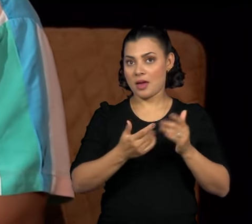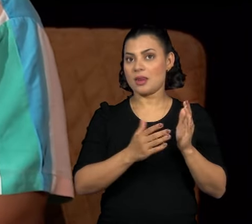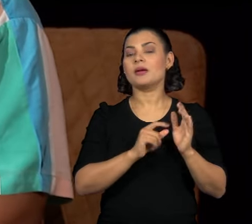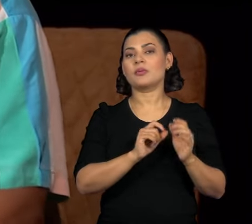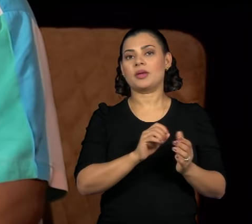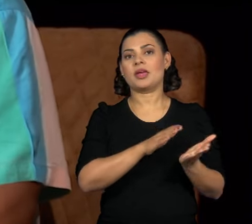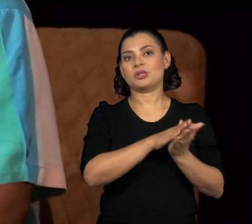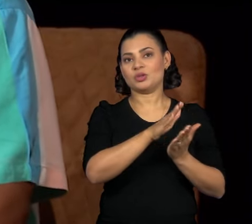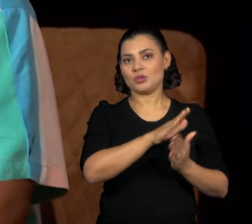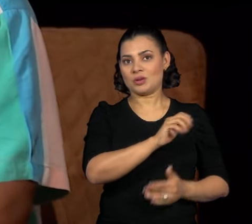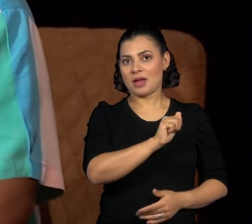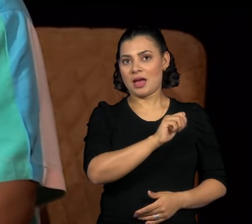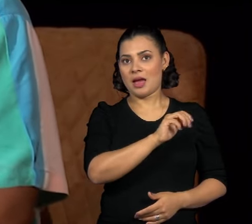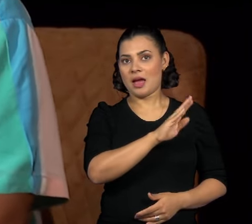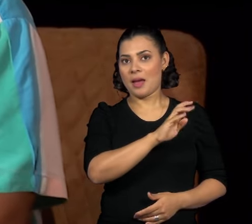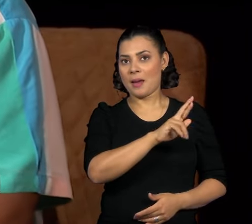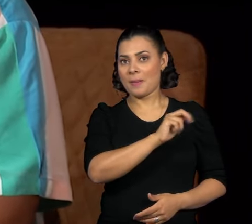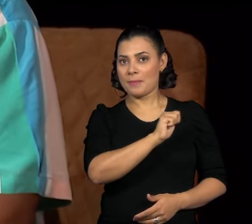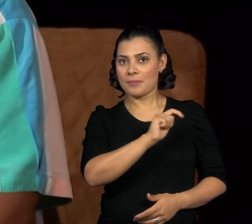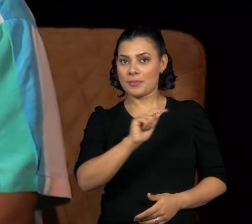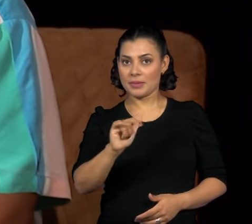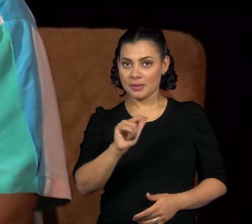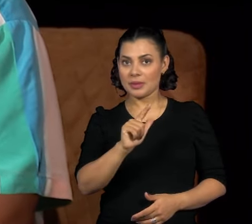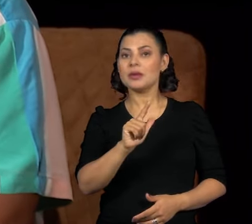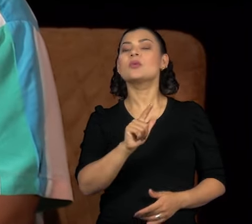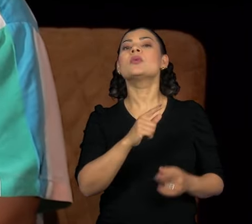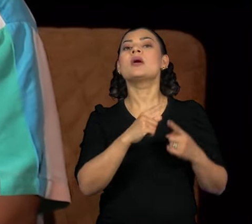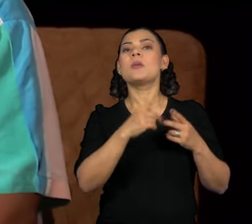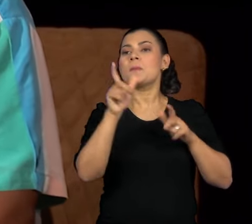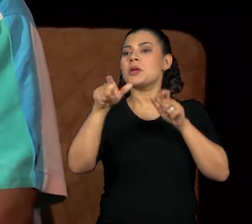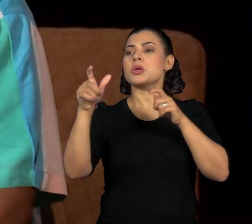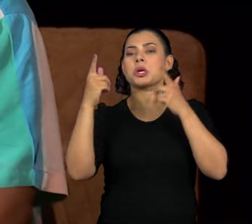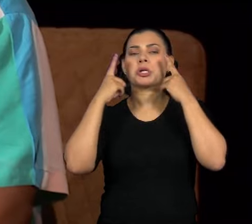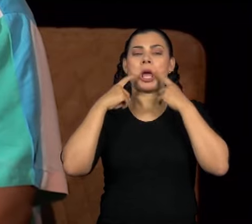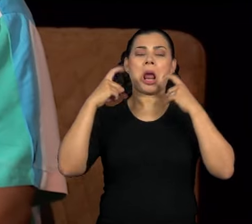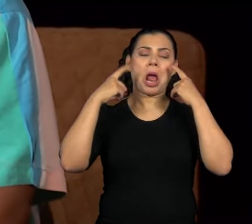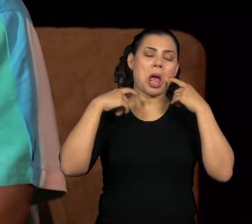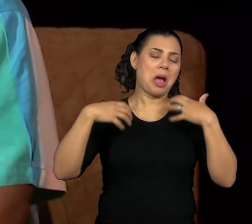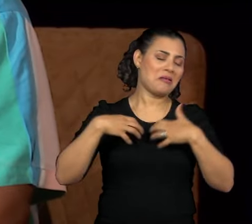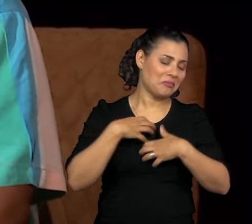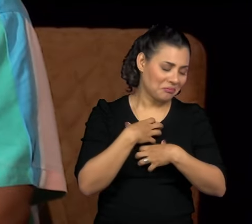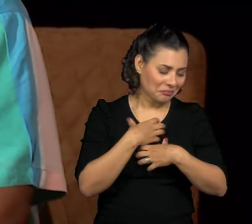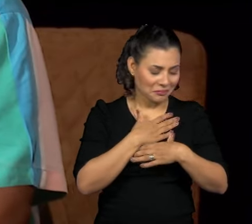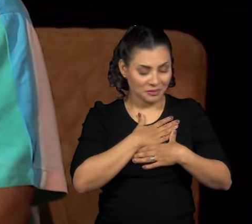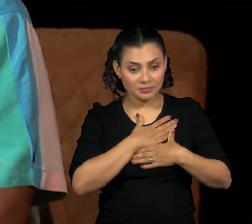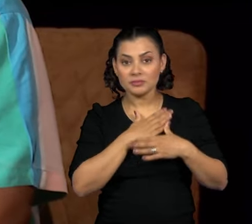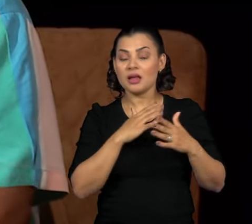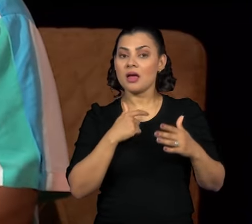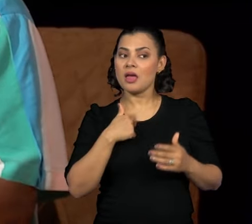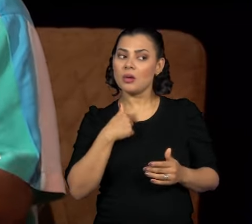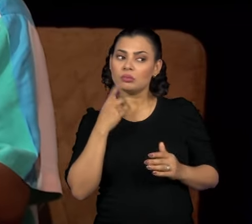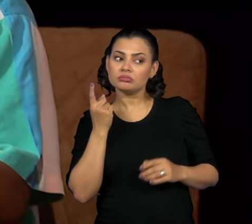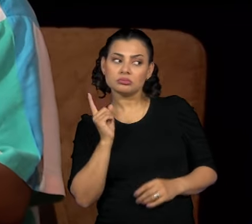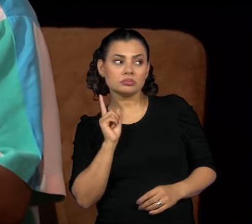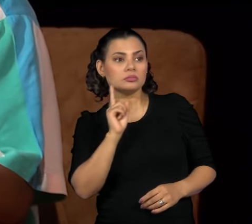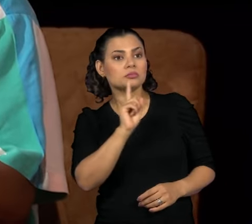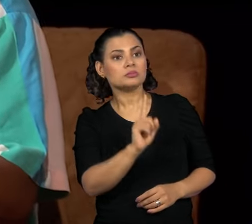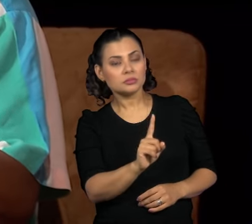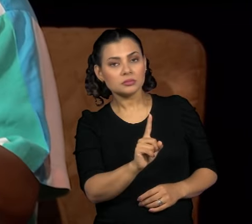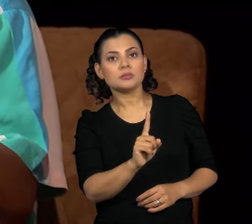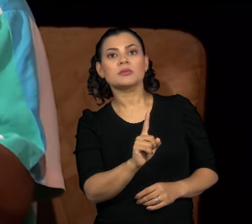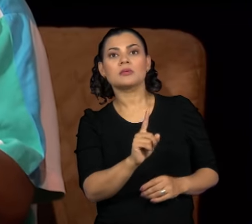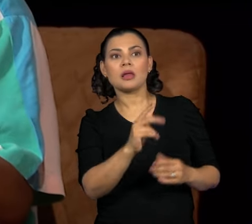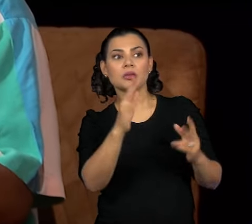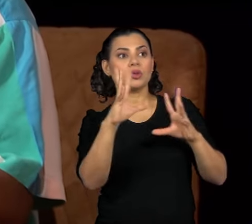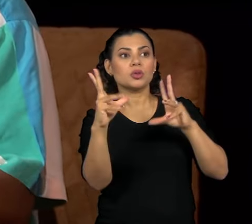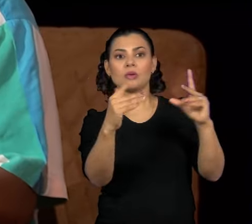revista e o povo chorava e não sei o quê, tarará. E a pessoa olhava assim para